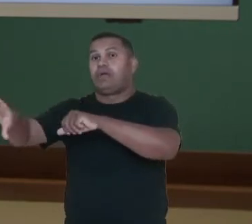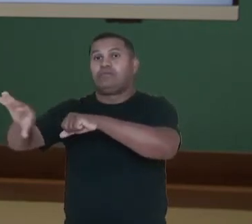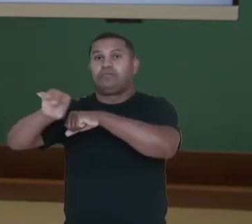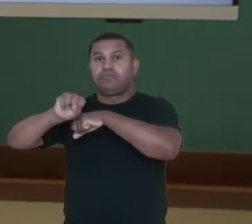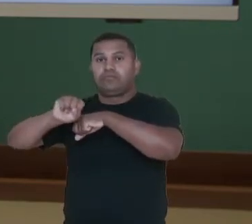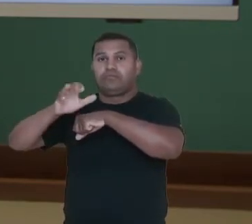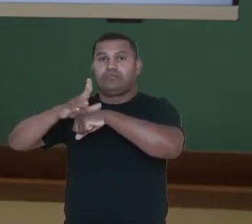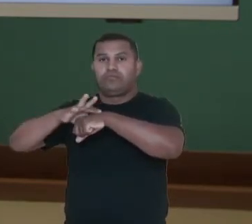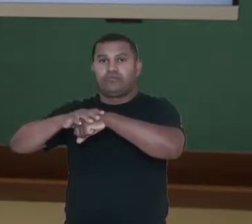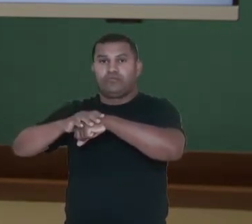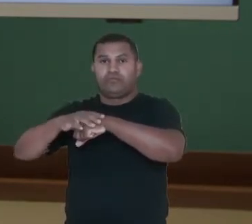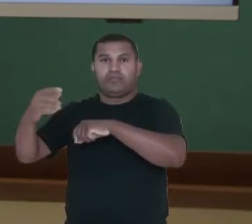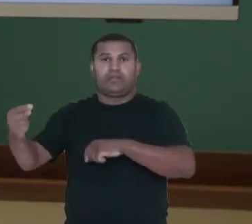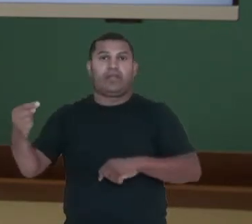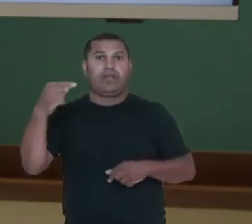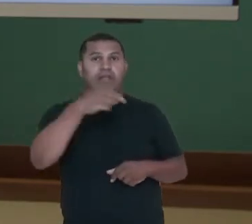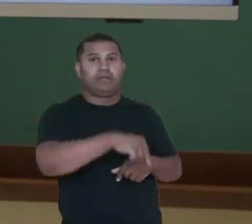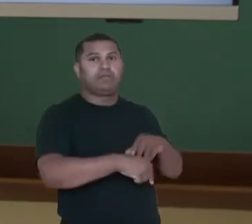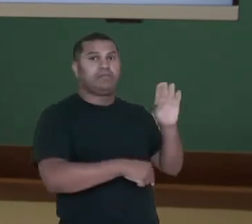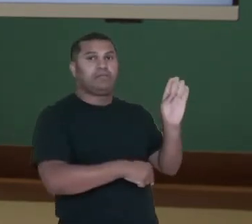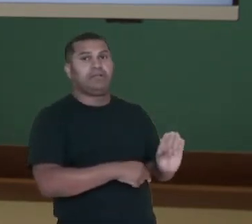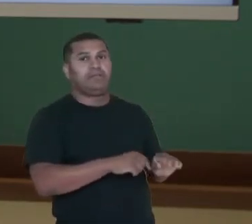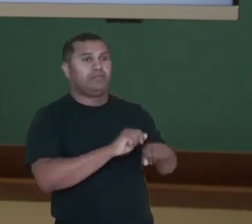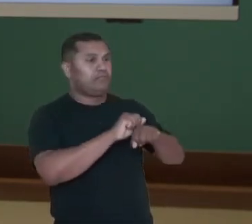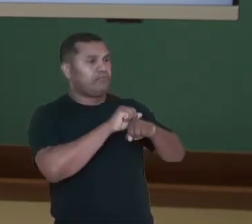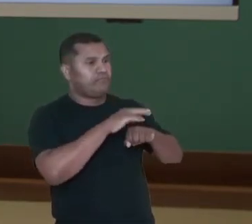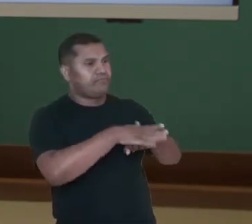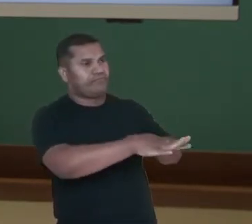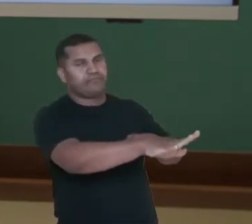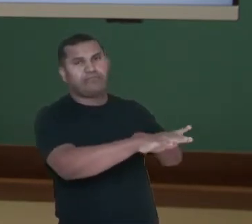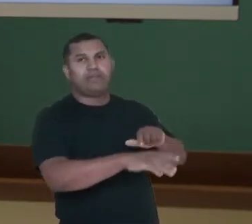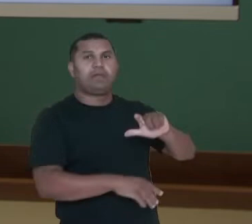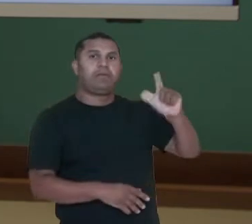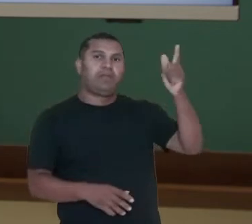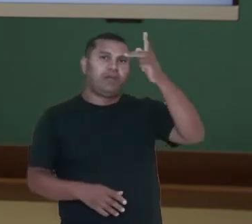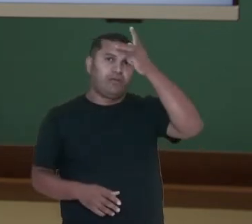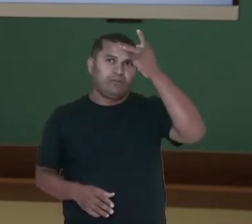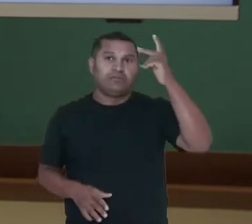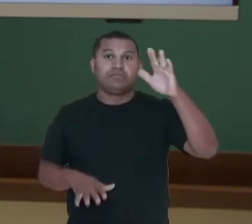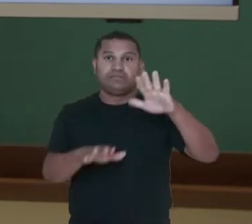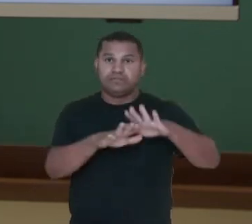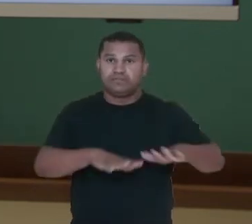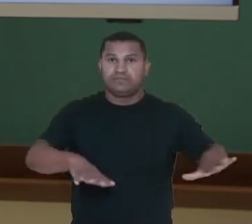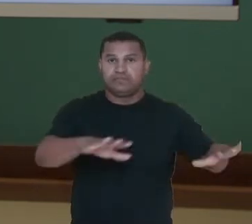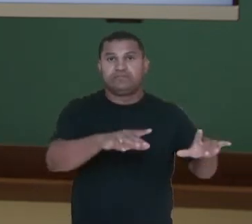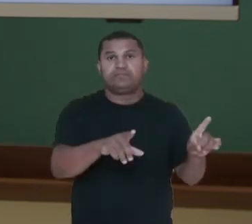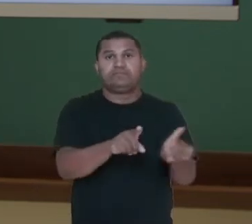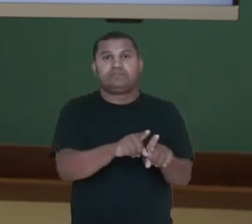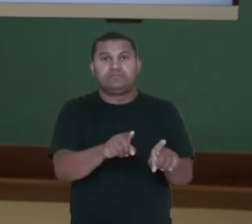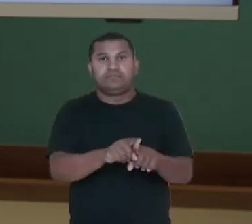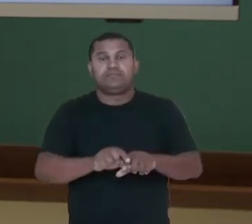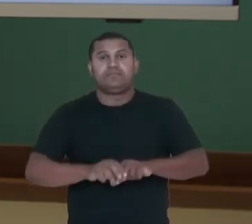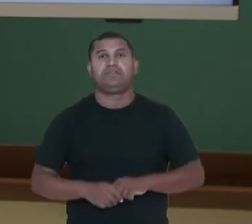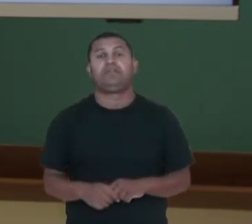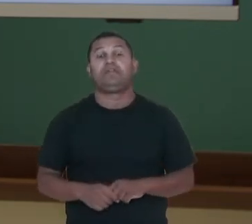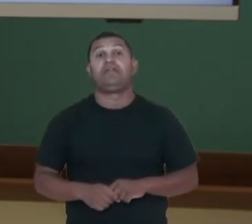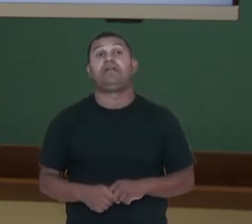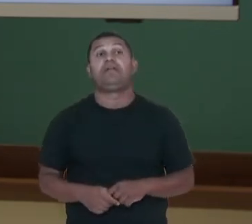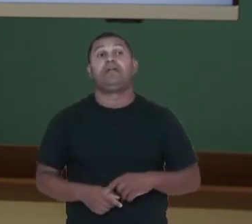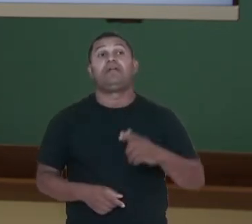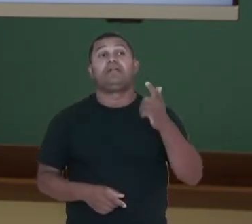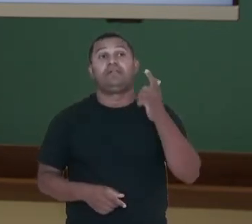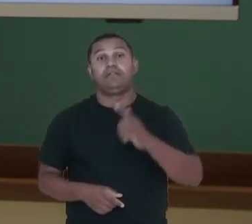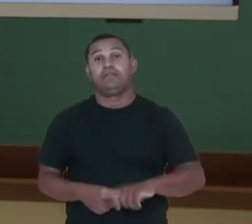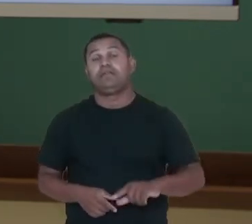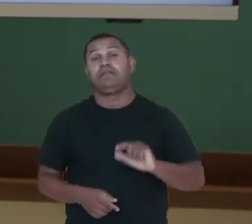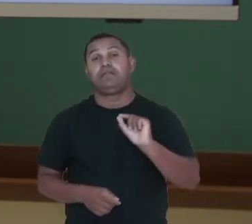então essa facilidade, né, pode contribuir para o surgimento dessas emergências. E também